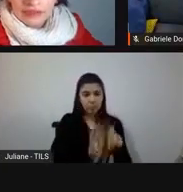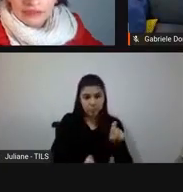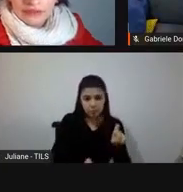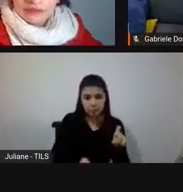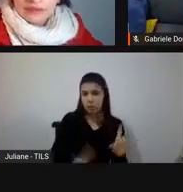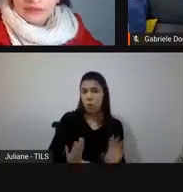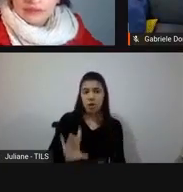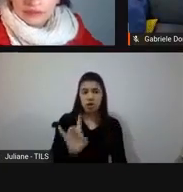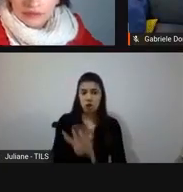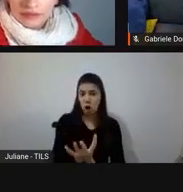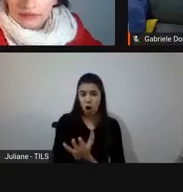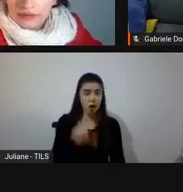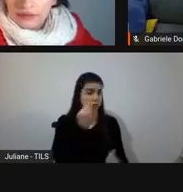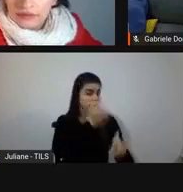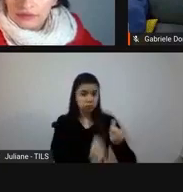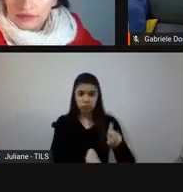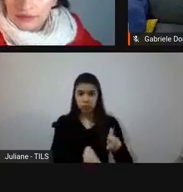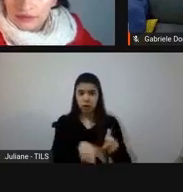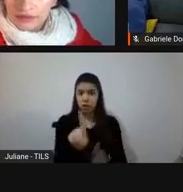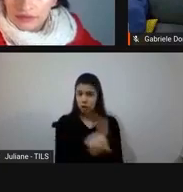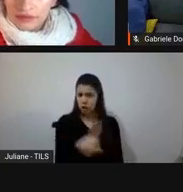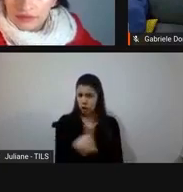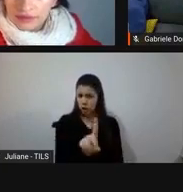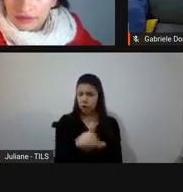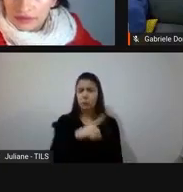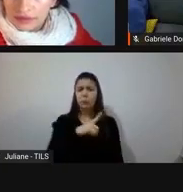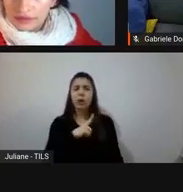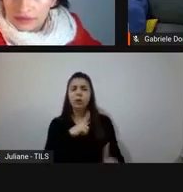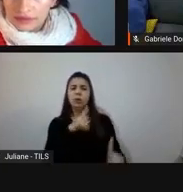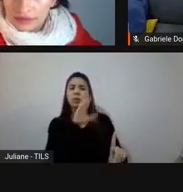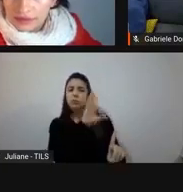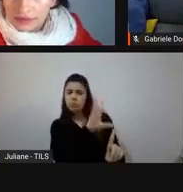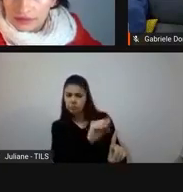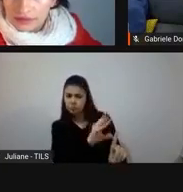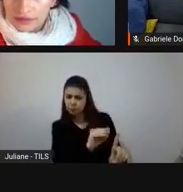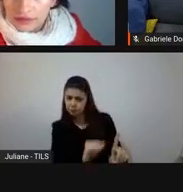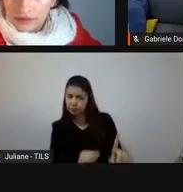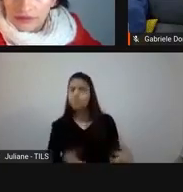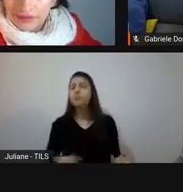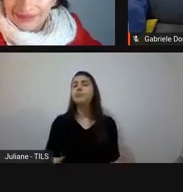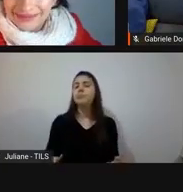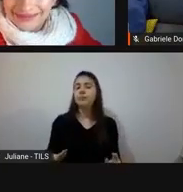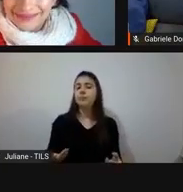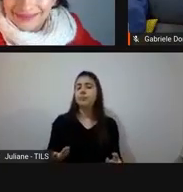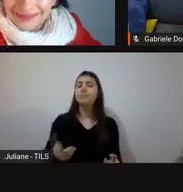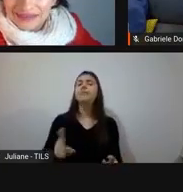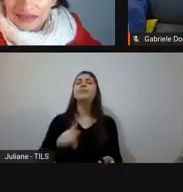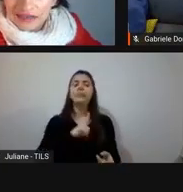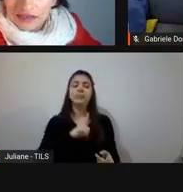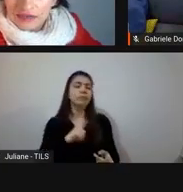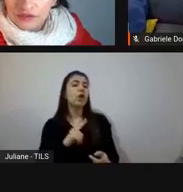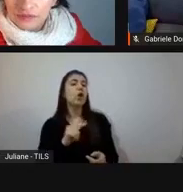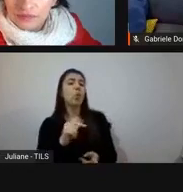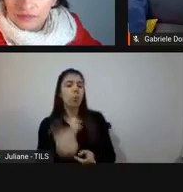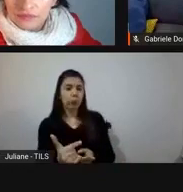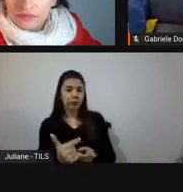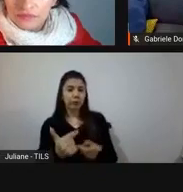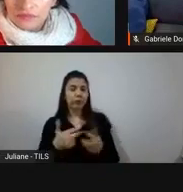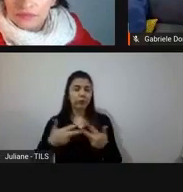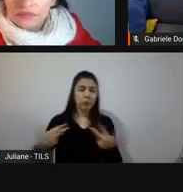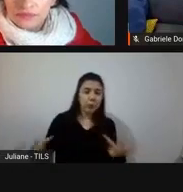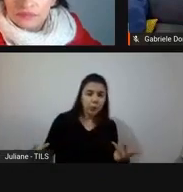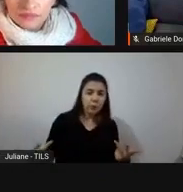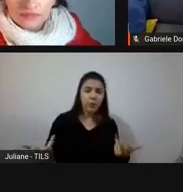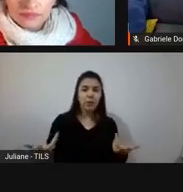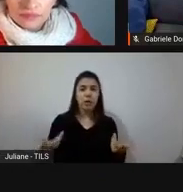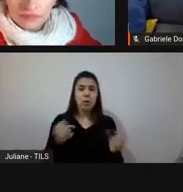carnal, que é um termo jurídico, né? O transar, praticar relação sexual, ou outros atos de natureza sexual, é sexo